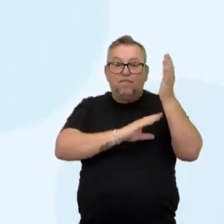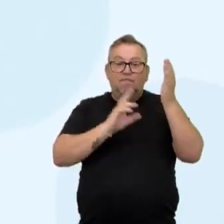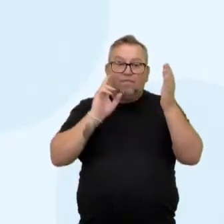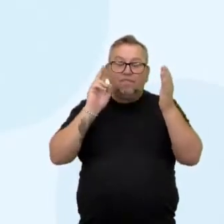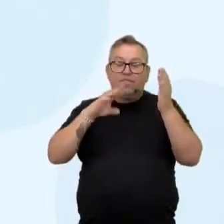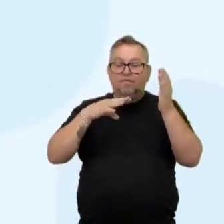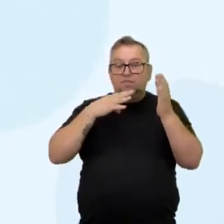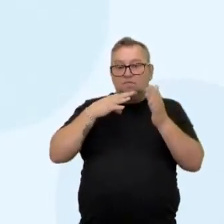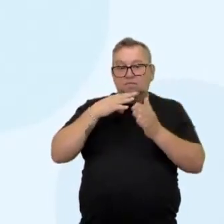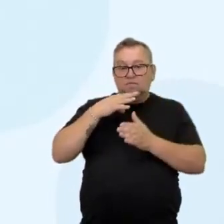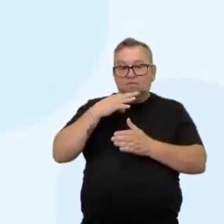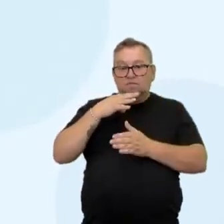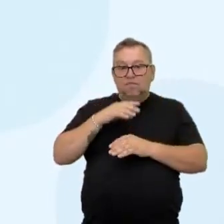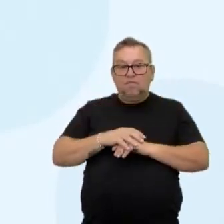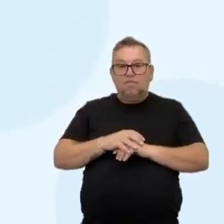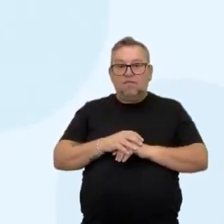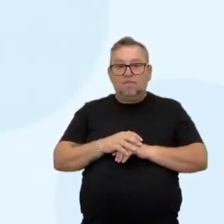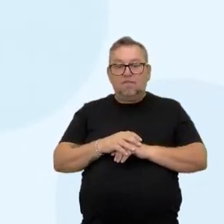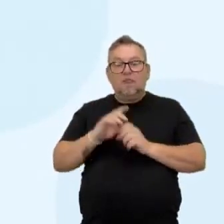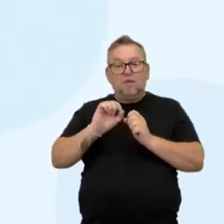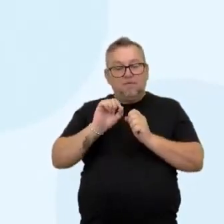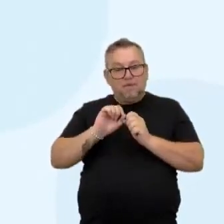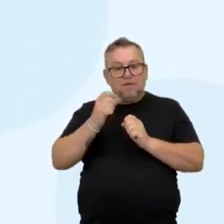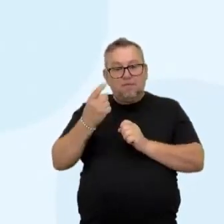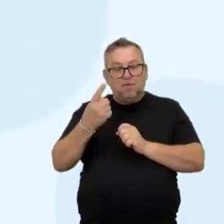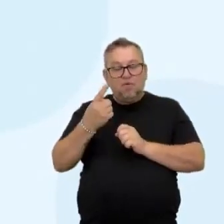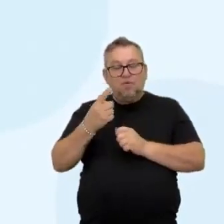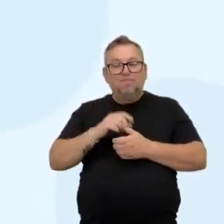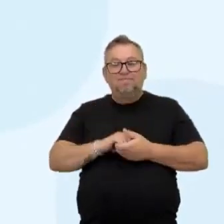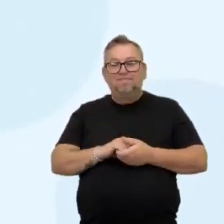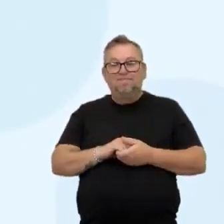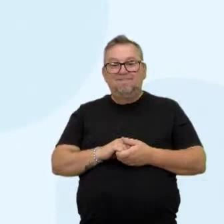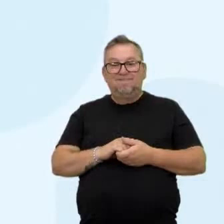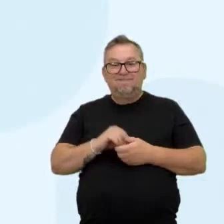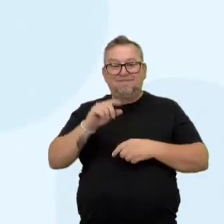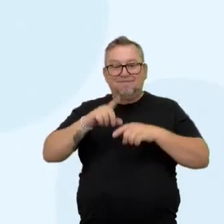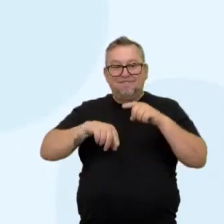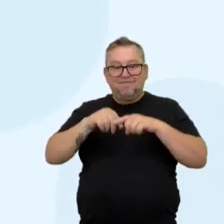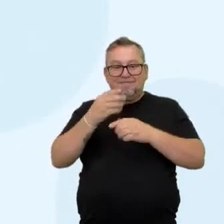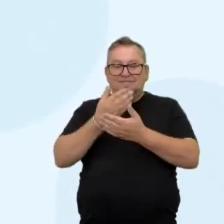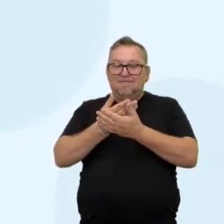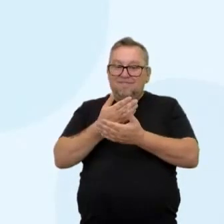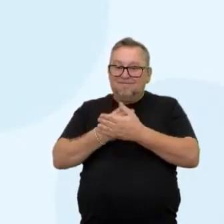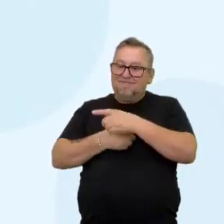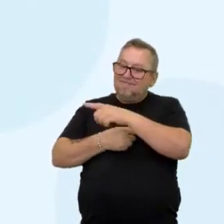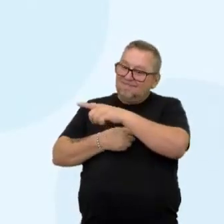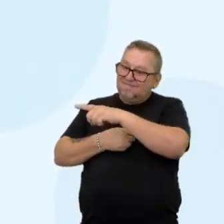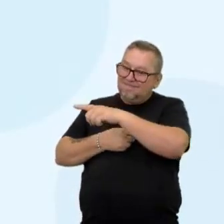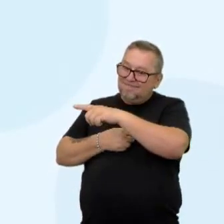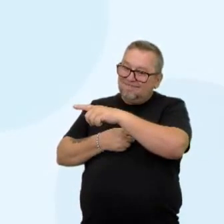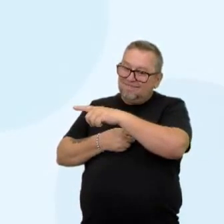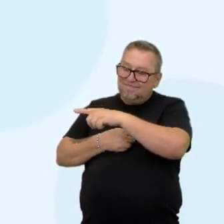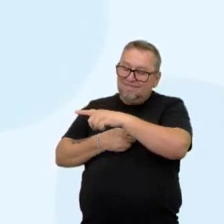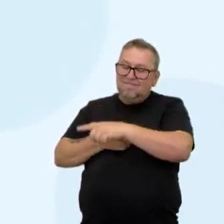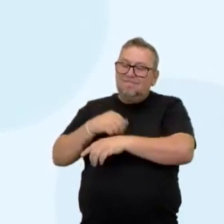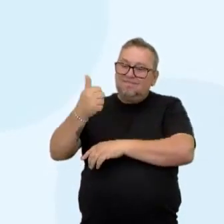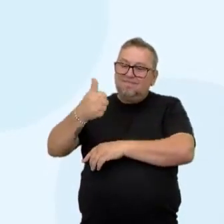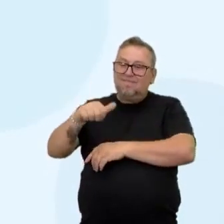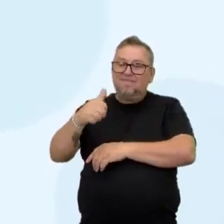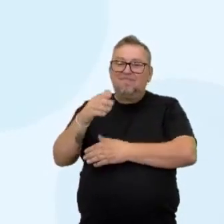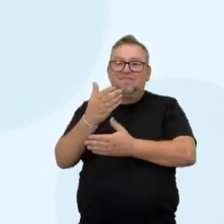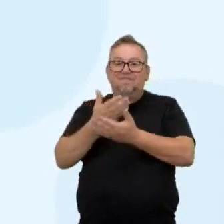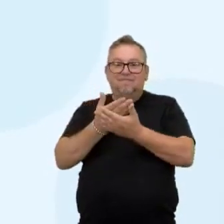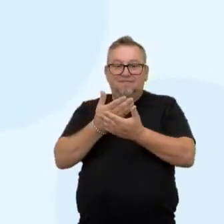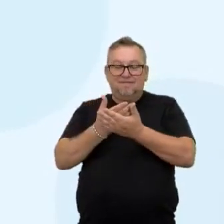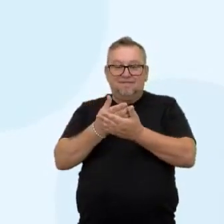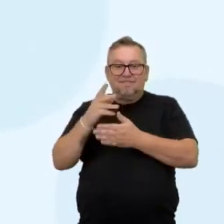histórico, apreciamos o vídeo e fizemos o Lambi Lambi aqui. Os materiais da aula e, como sempre, não esqueçam de avaliar a nossa